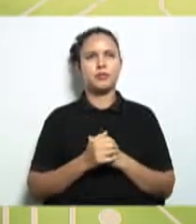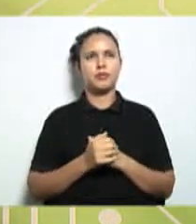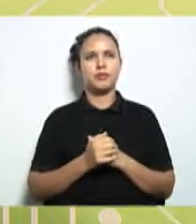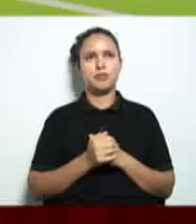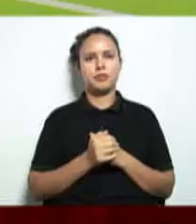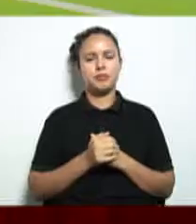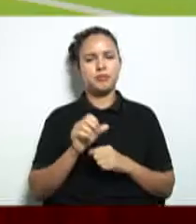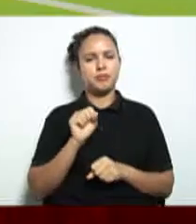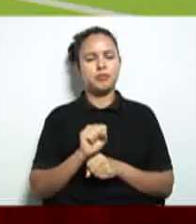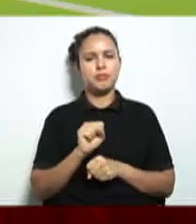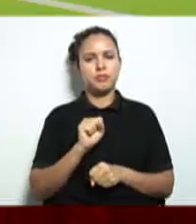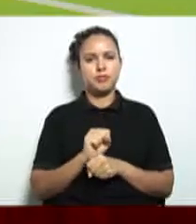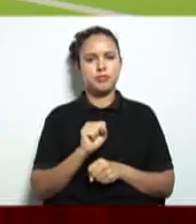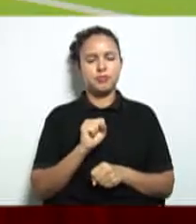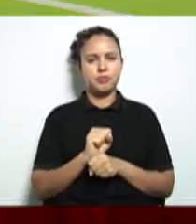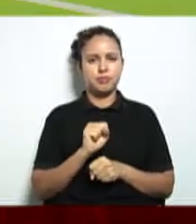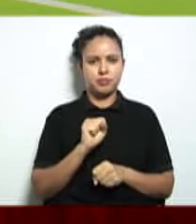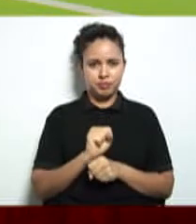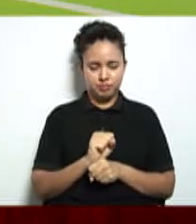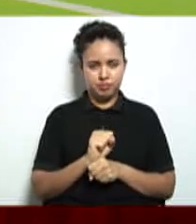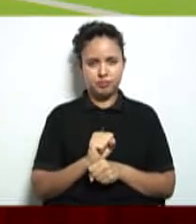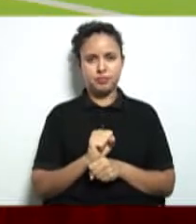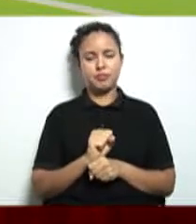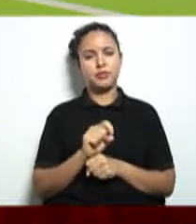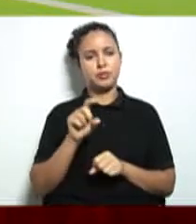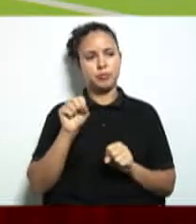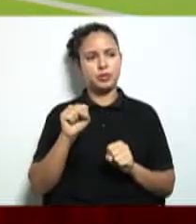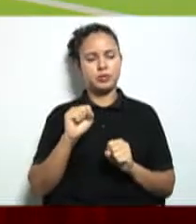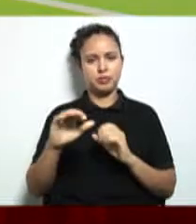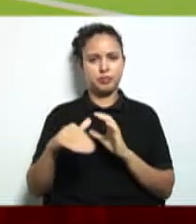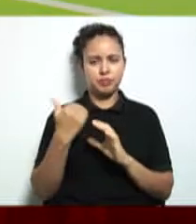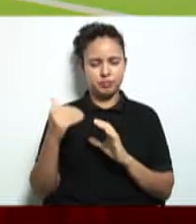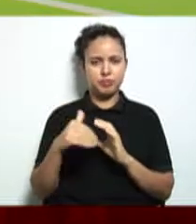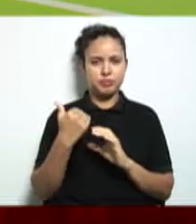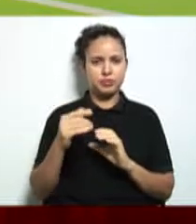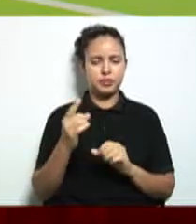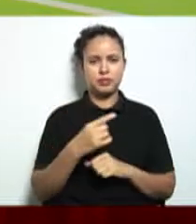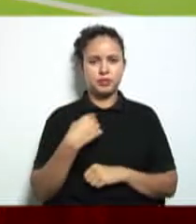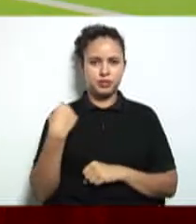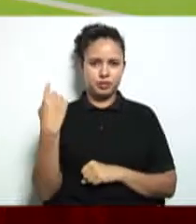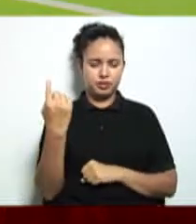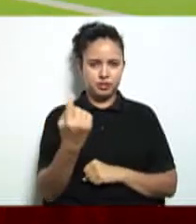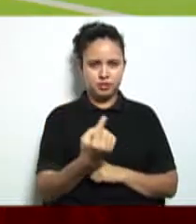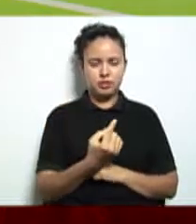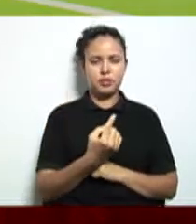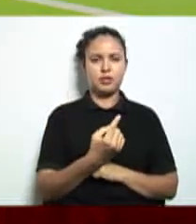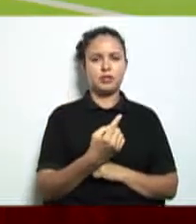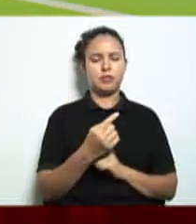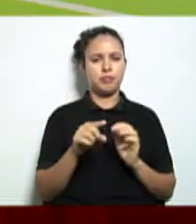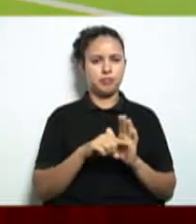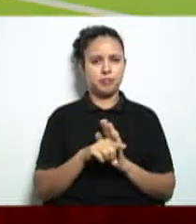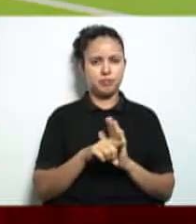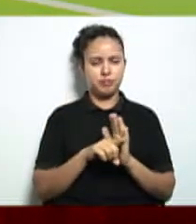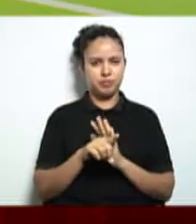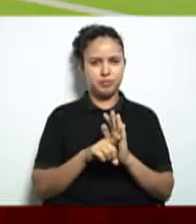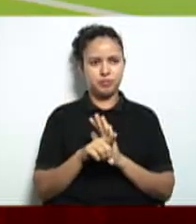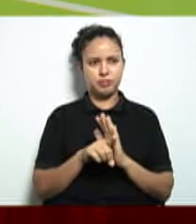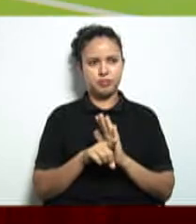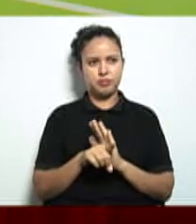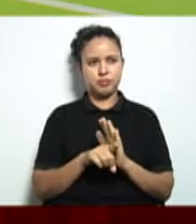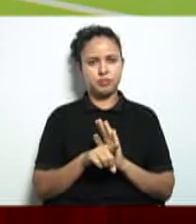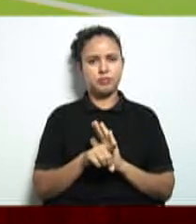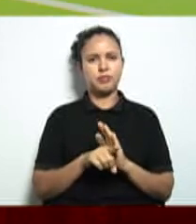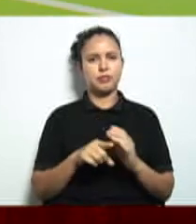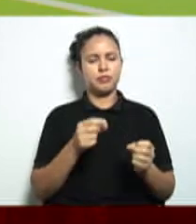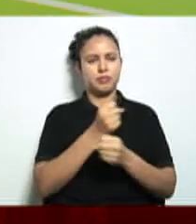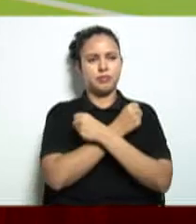Estamos aguardando a postagem dos problemas, né? Vocês podem encaminhar para a gente analisar aqui. Enquanto isso, né, abraços